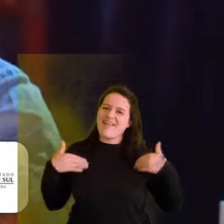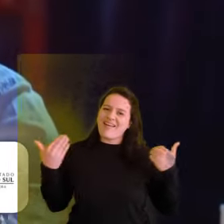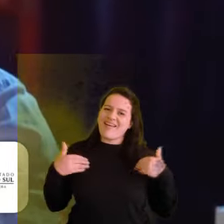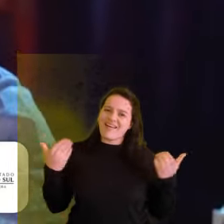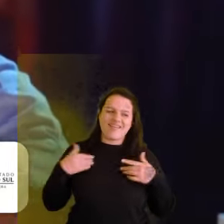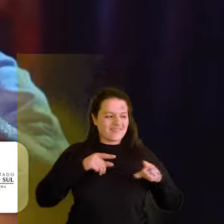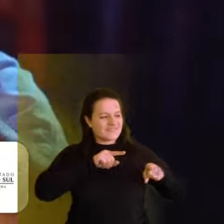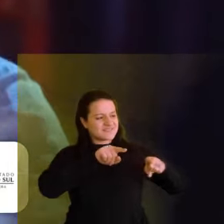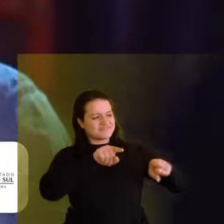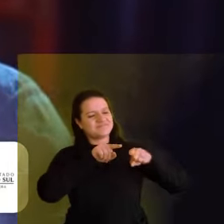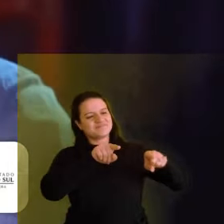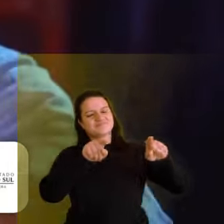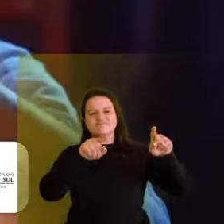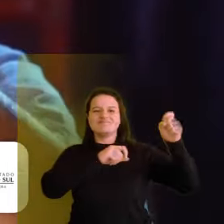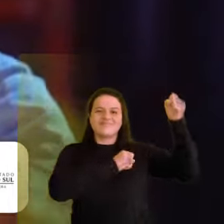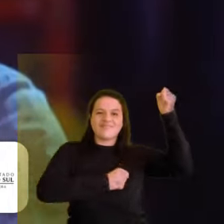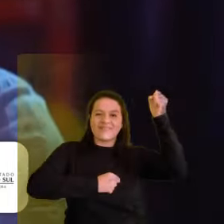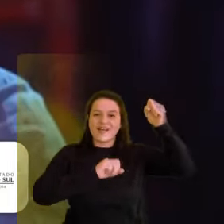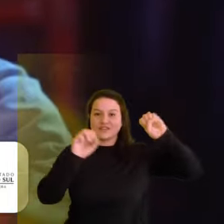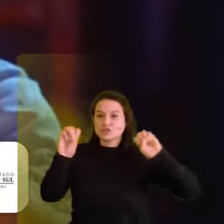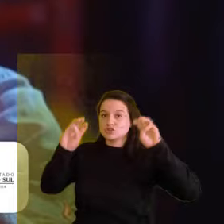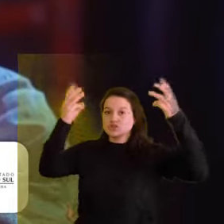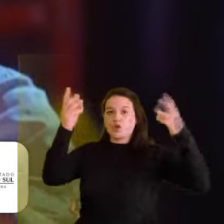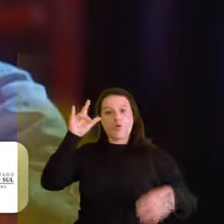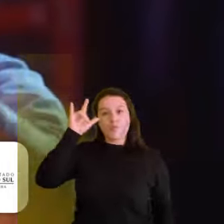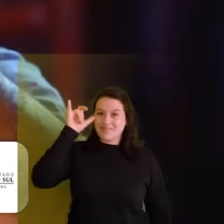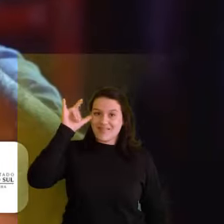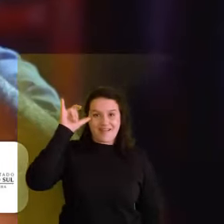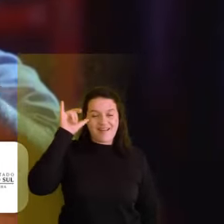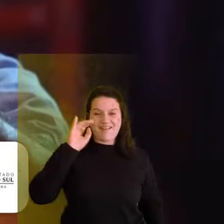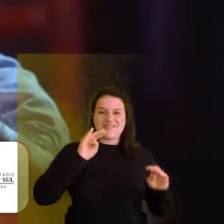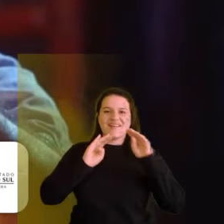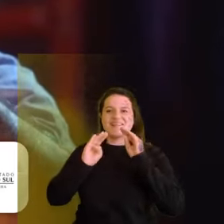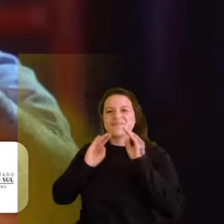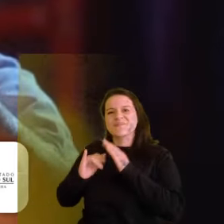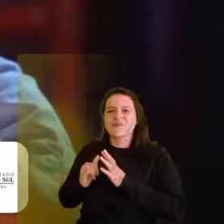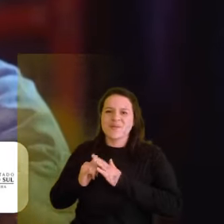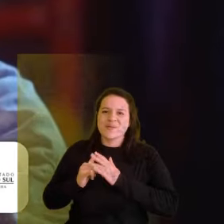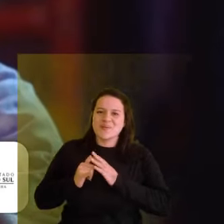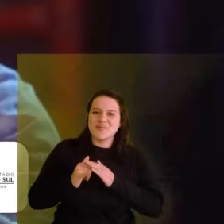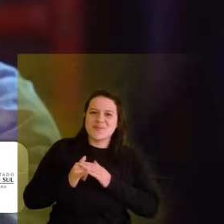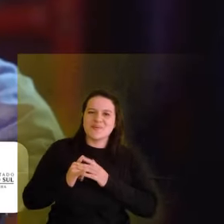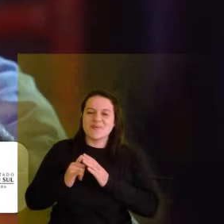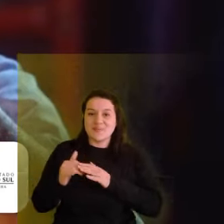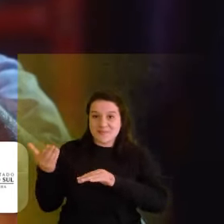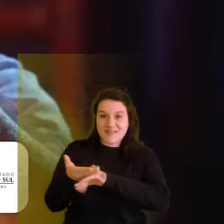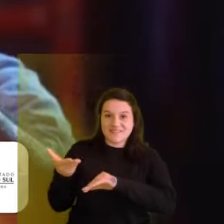nos shows, no Instagram, no Facebook, no YouTube. Participe, deixe sua